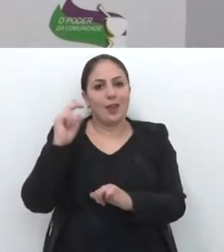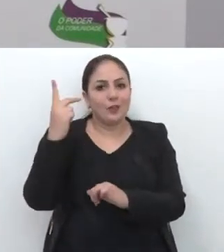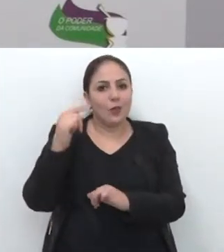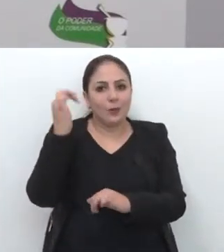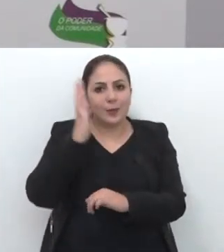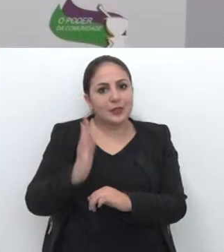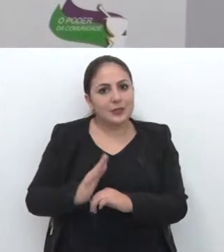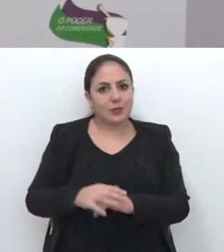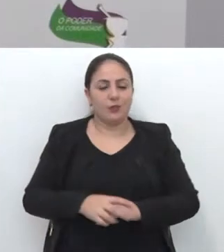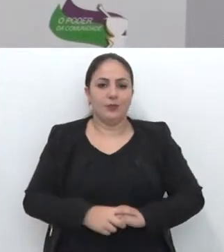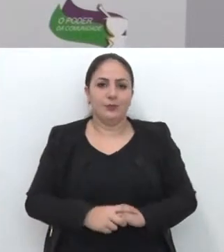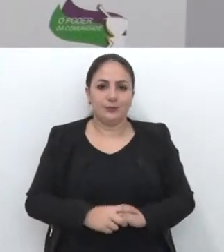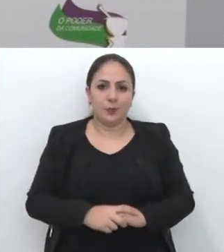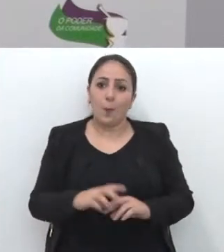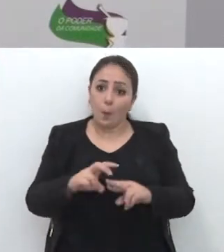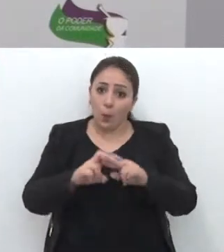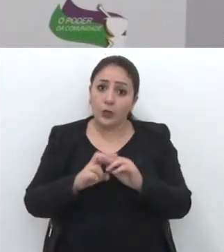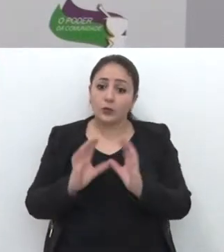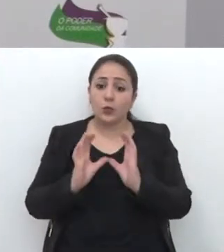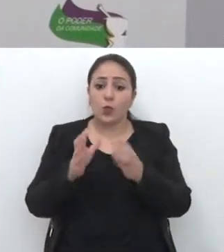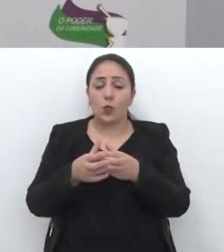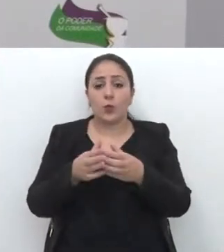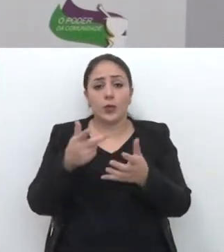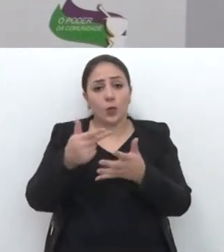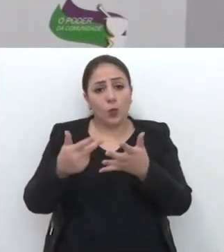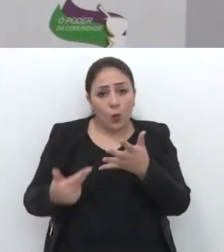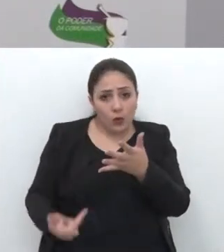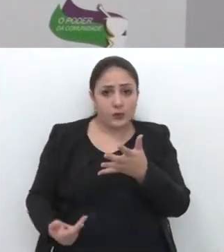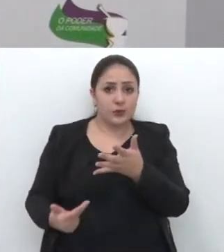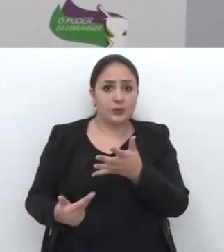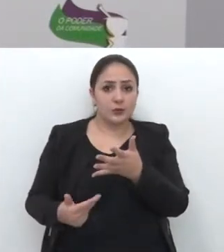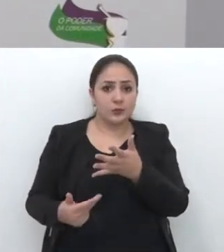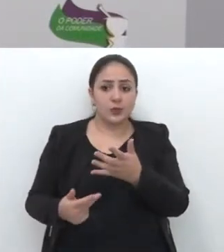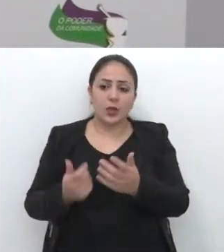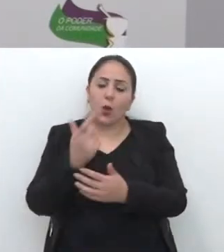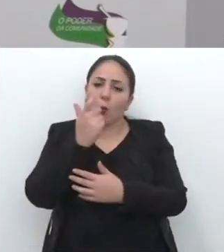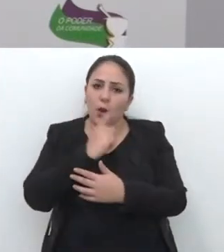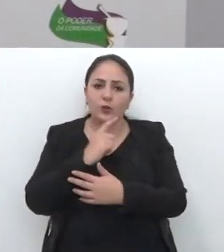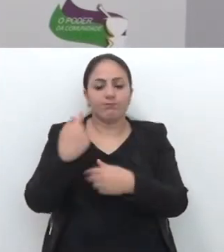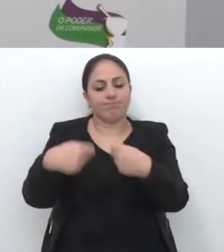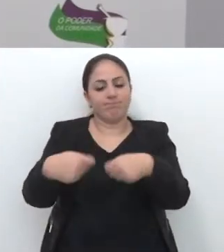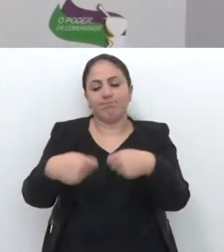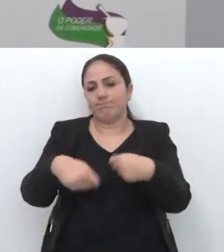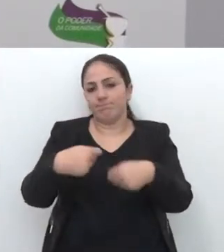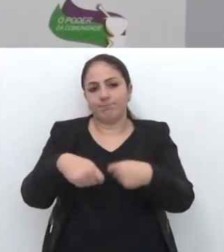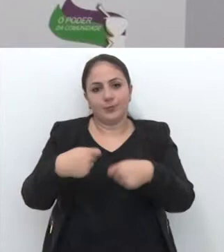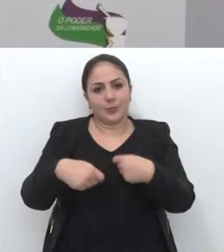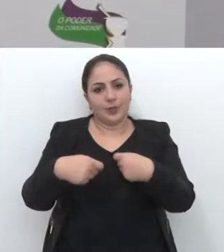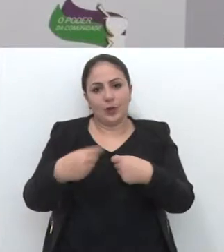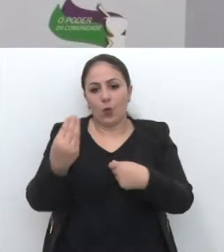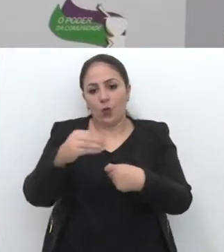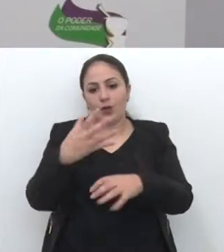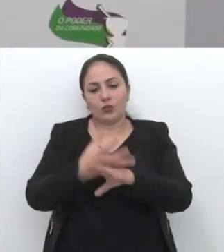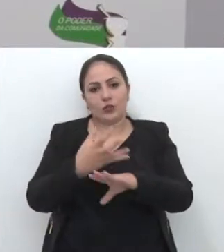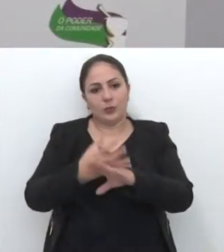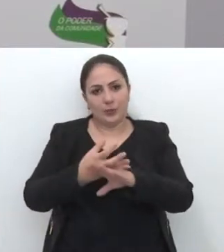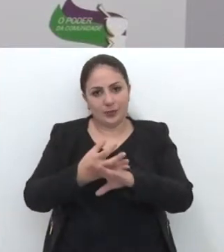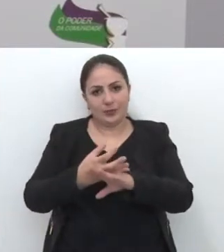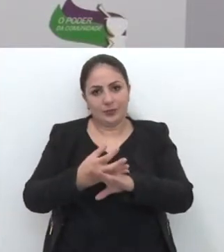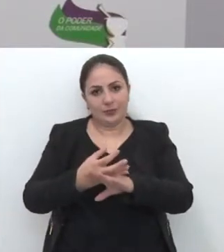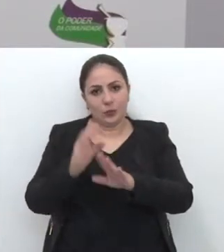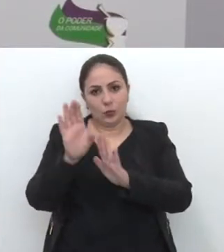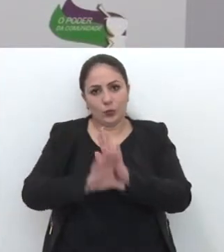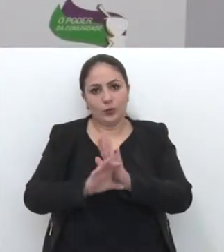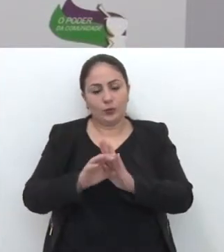trágicos da história brasileira recente. Então, por esse conjunto de motivos, por tão somente esses dois motivos, eu acho desnecessário a inclusão